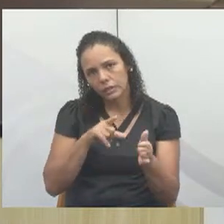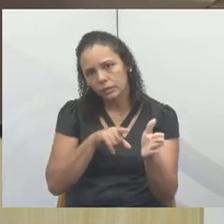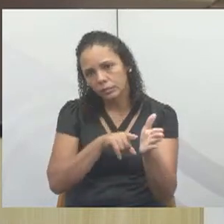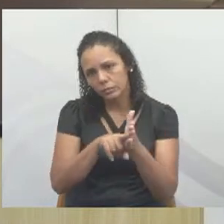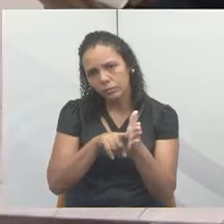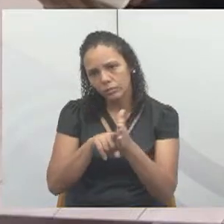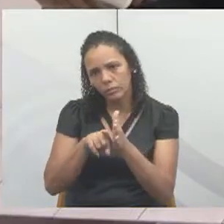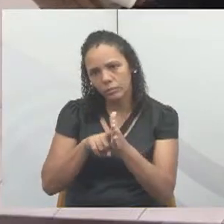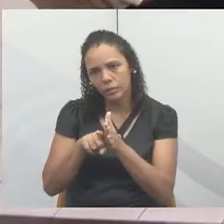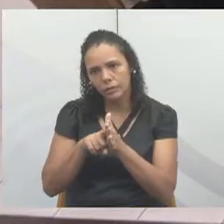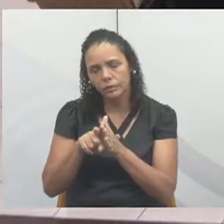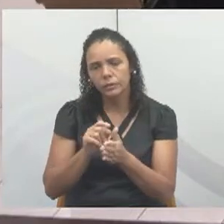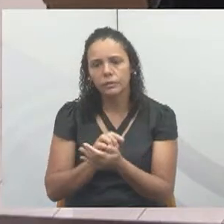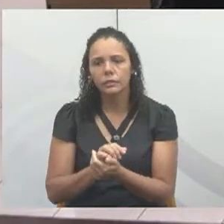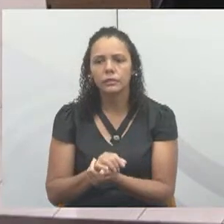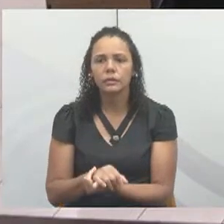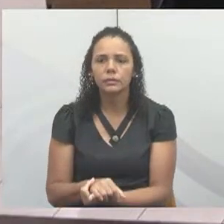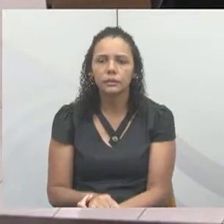internautas.